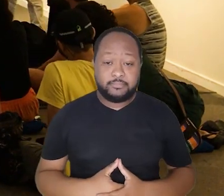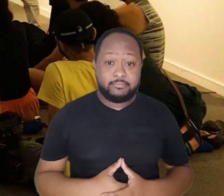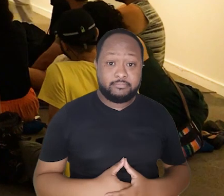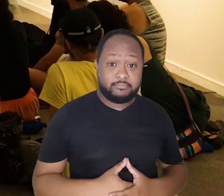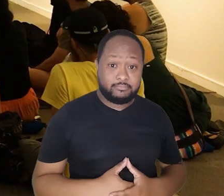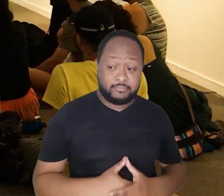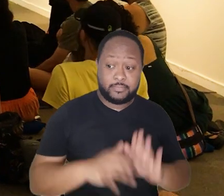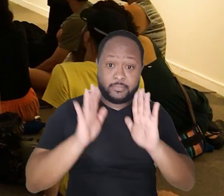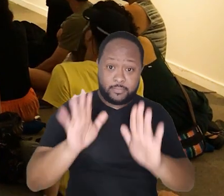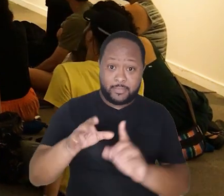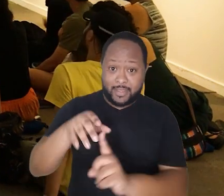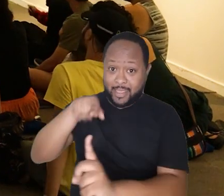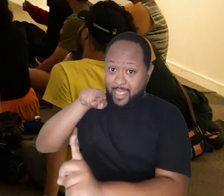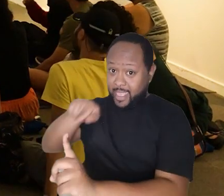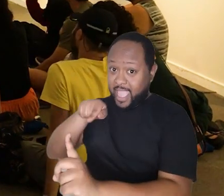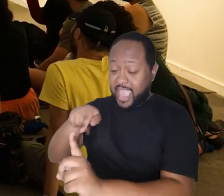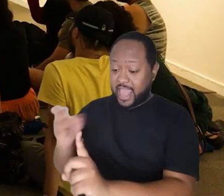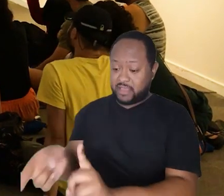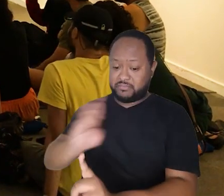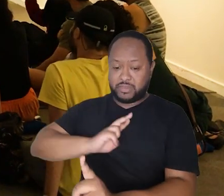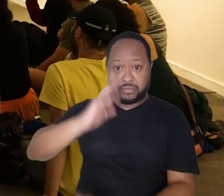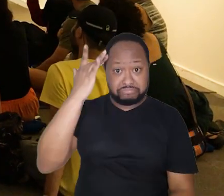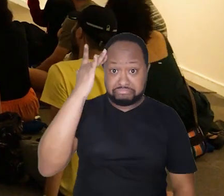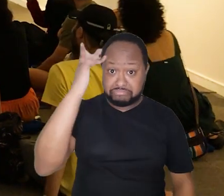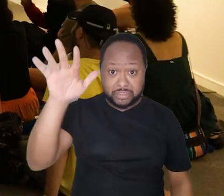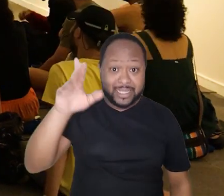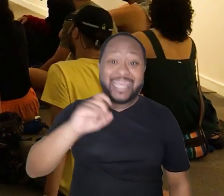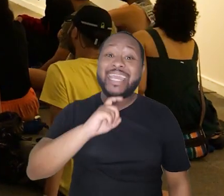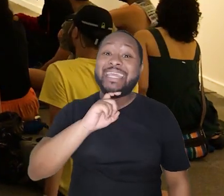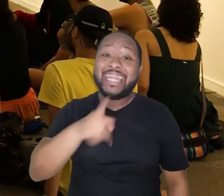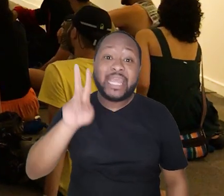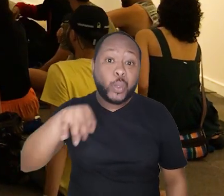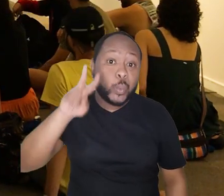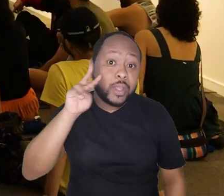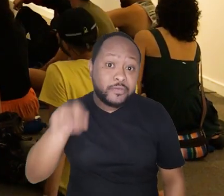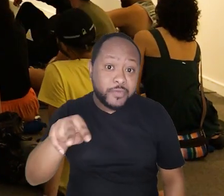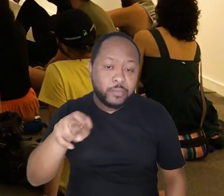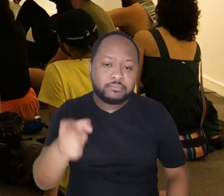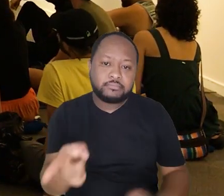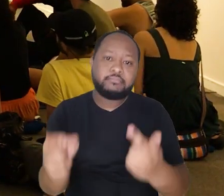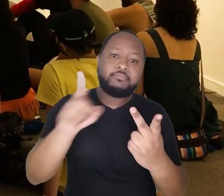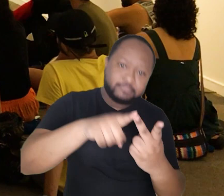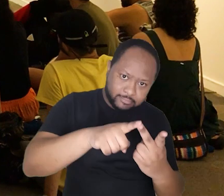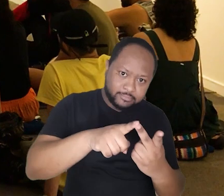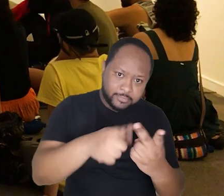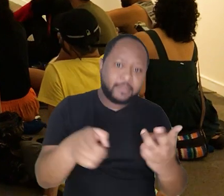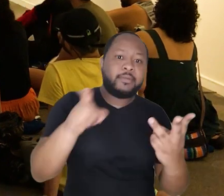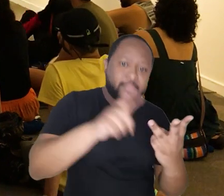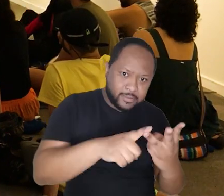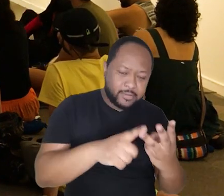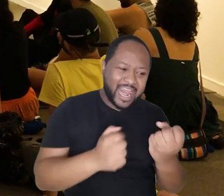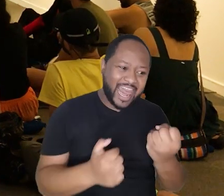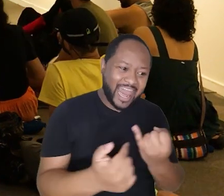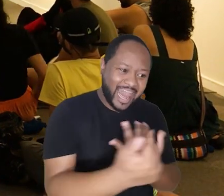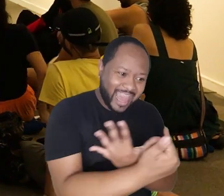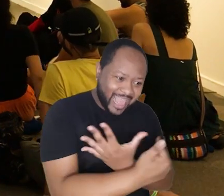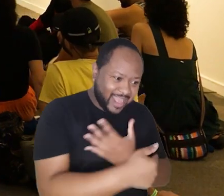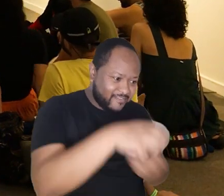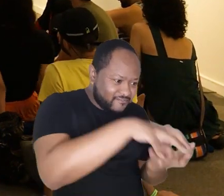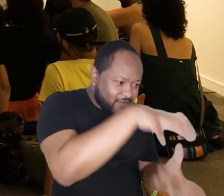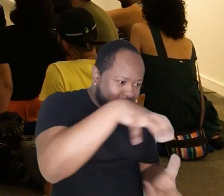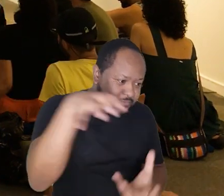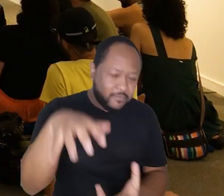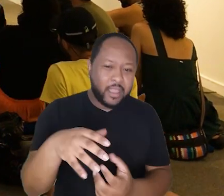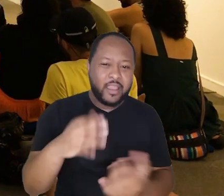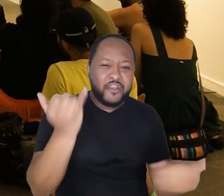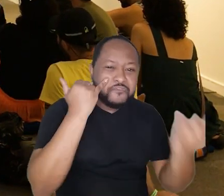Bom, o primeiro sábio disse, não sei, ninguém nunca viu, mas ele foi num segundo, num terceiro sábio e juntando as informações, ele